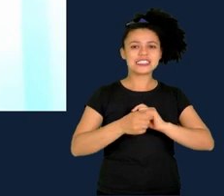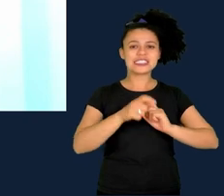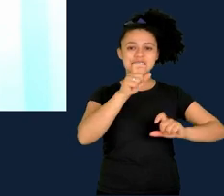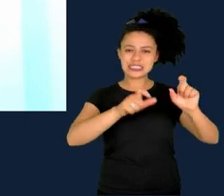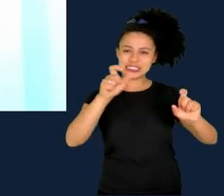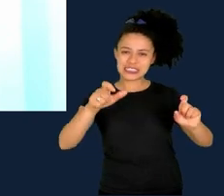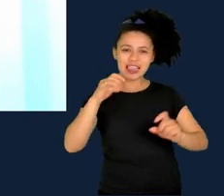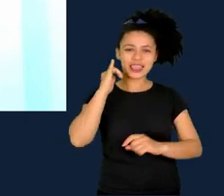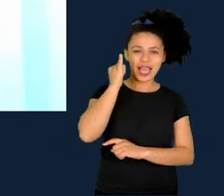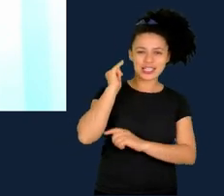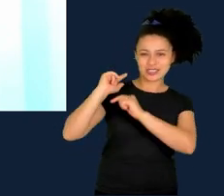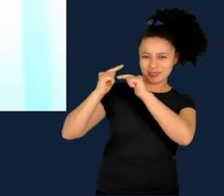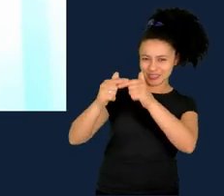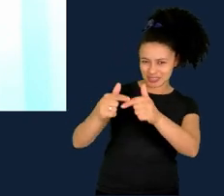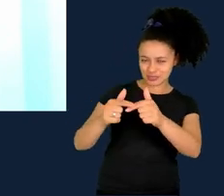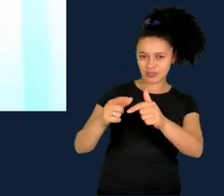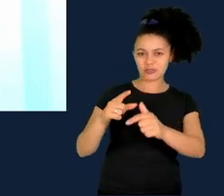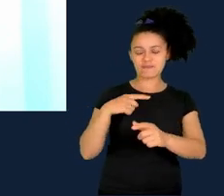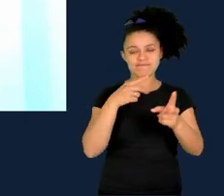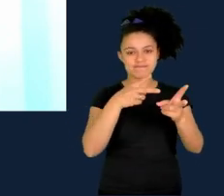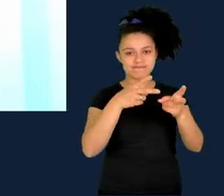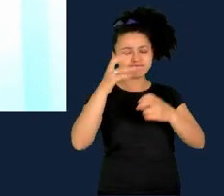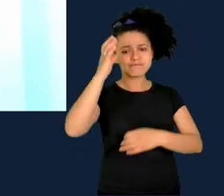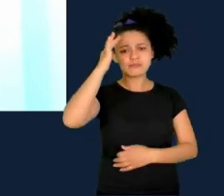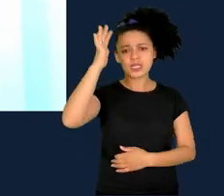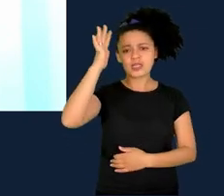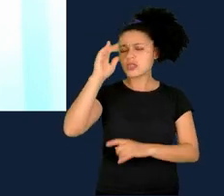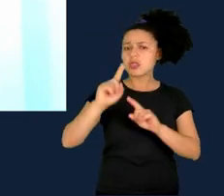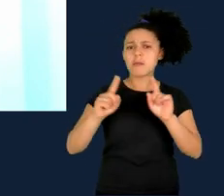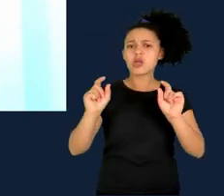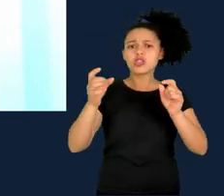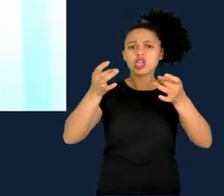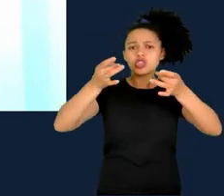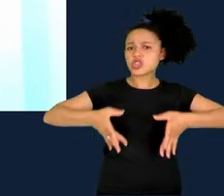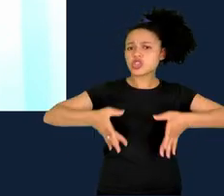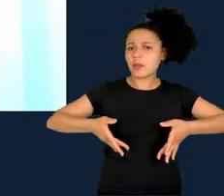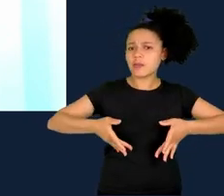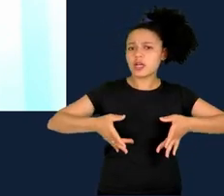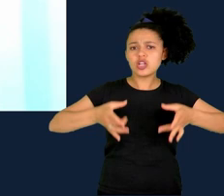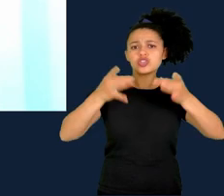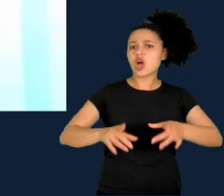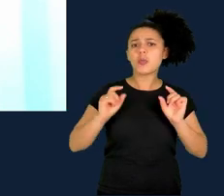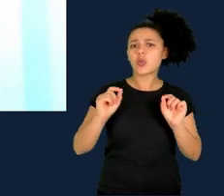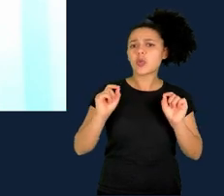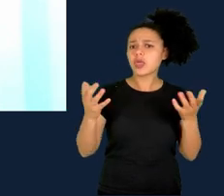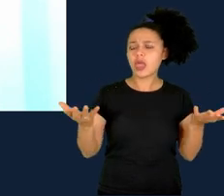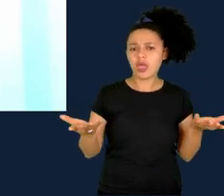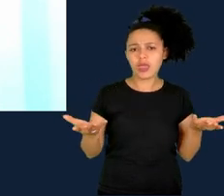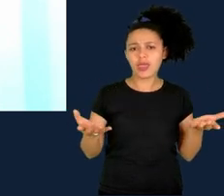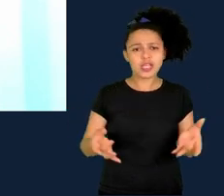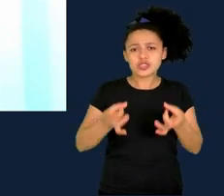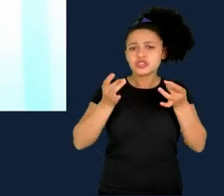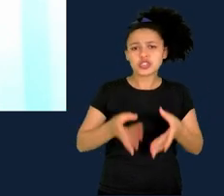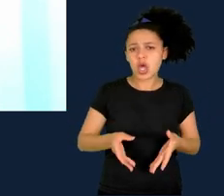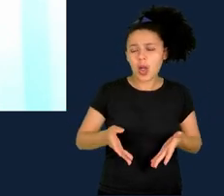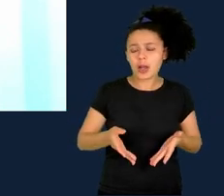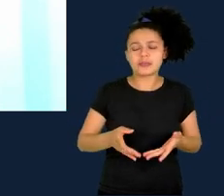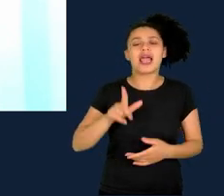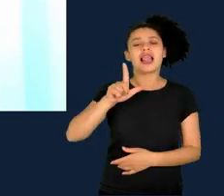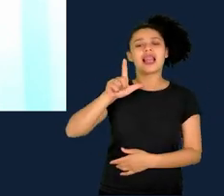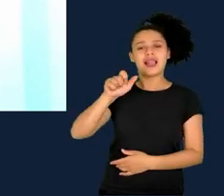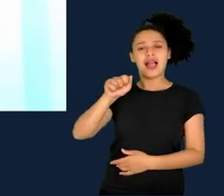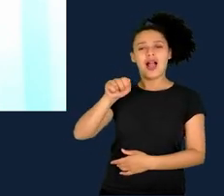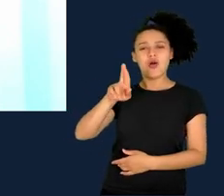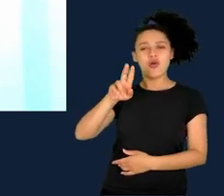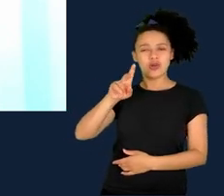de narrativa tradicionais, aí a gente pensa assim, mas o que nos sobra então? Que dispositivos temos de sobra? E a Laura também,